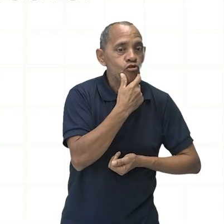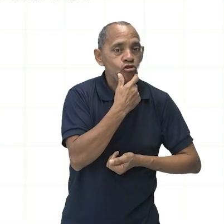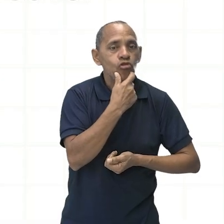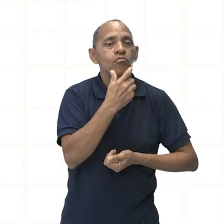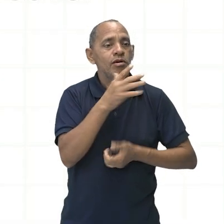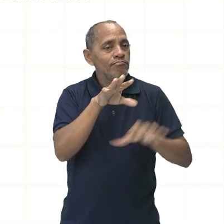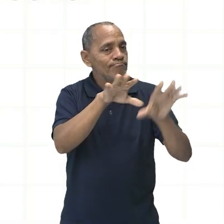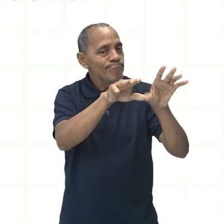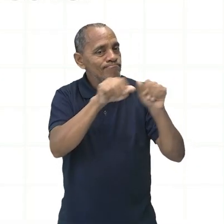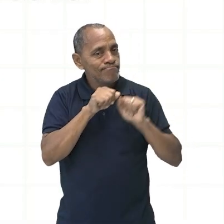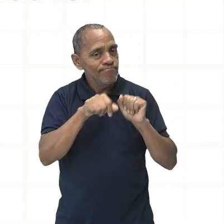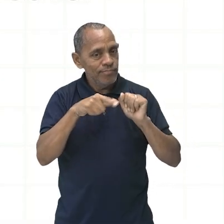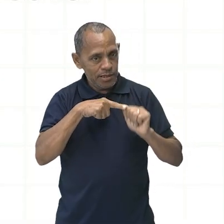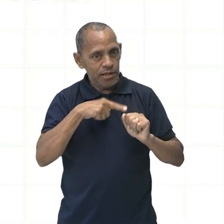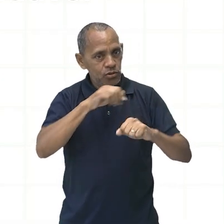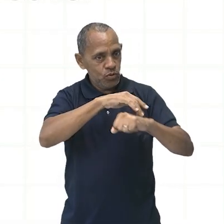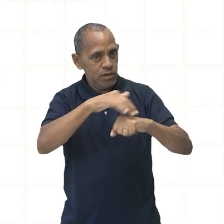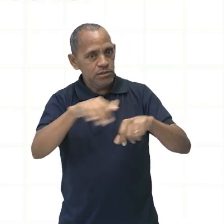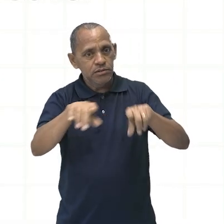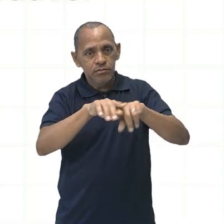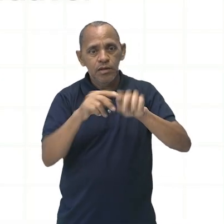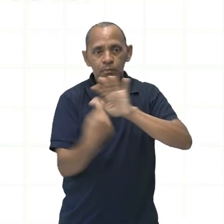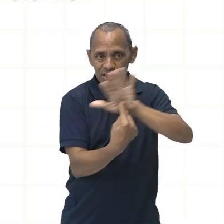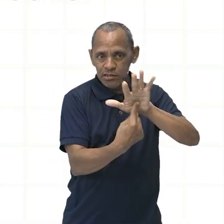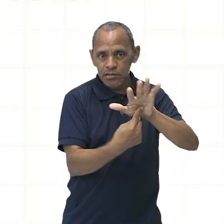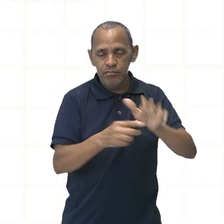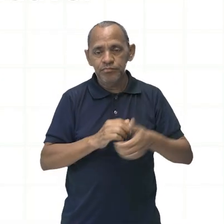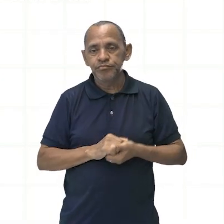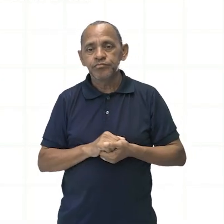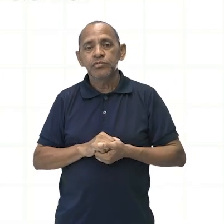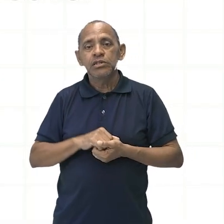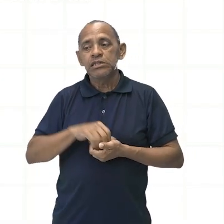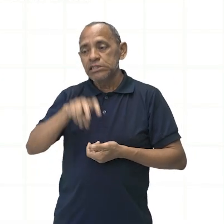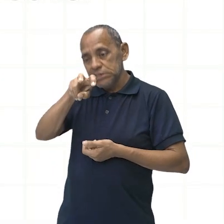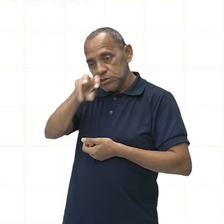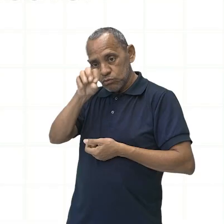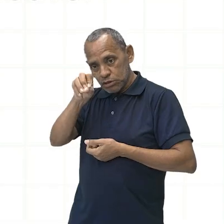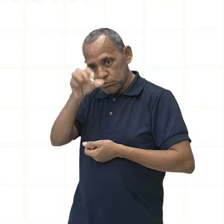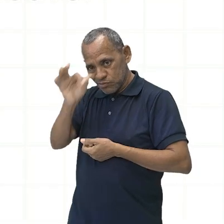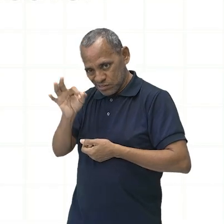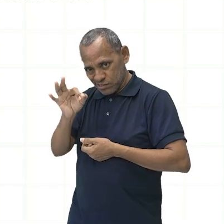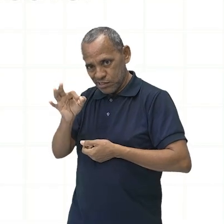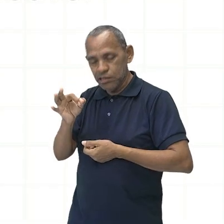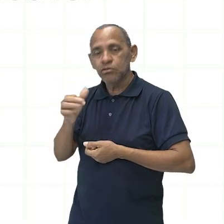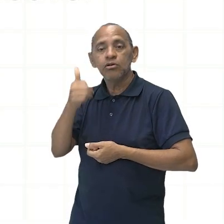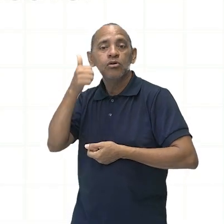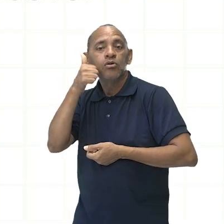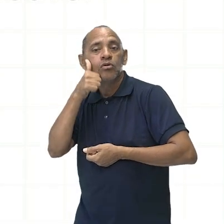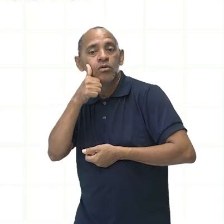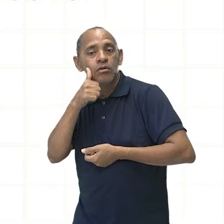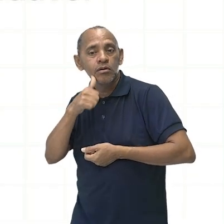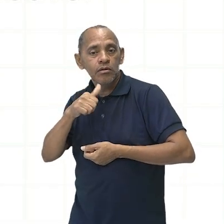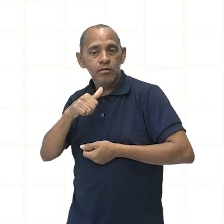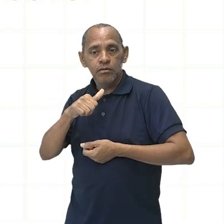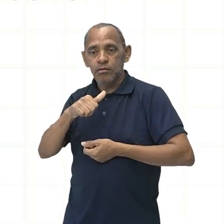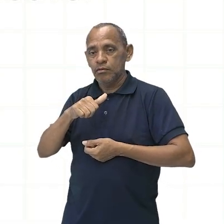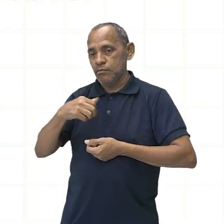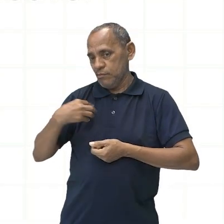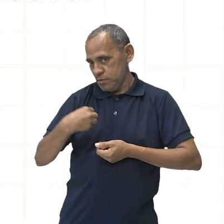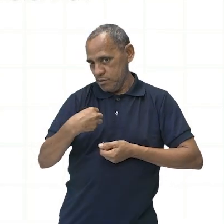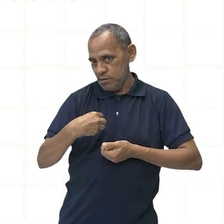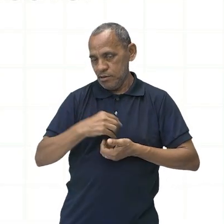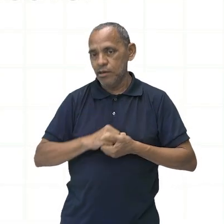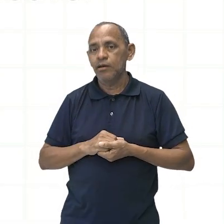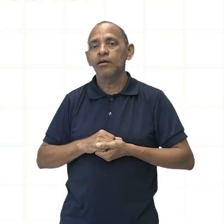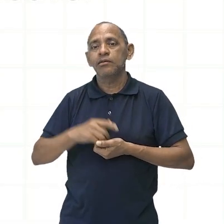seja, que vai apresentar essa doença. Tem 50% de chance de ter uma filha portadora, ou